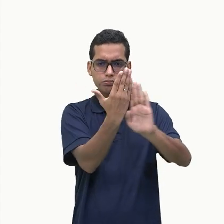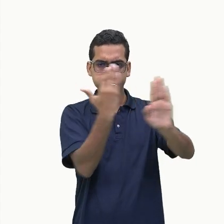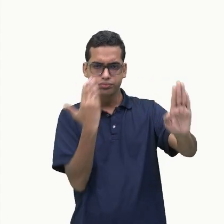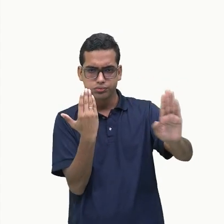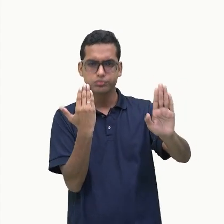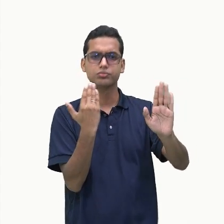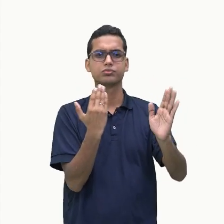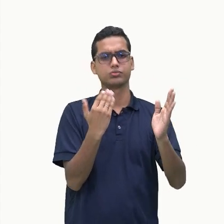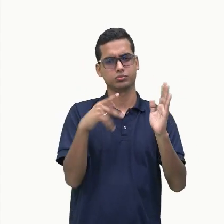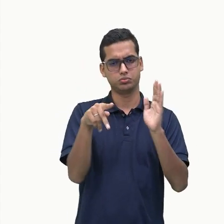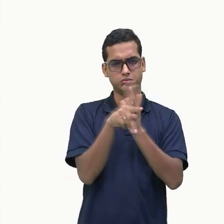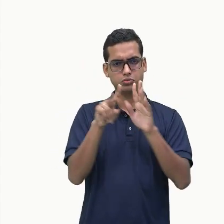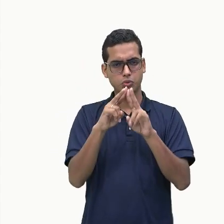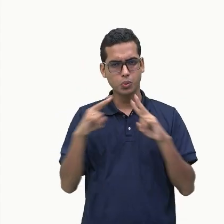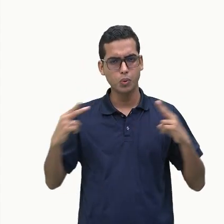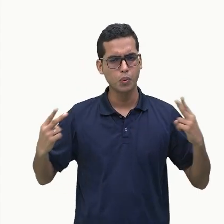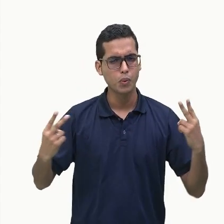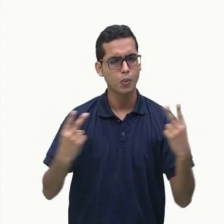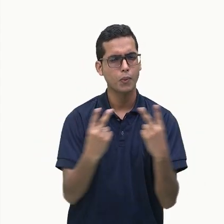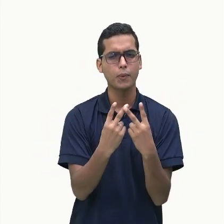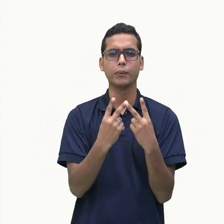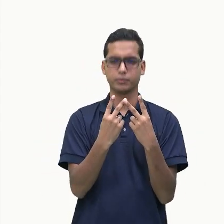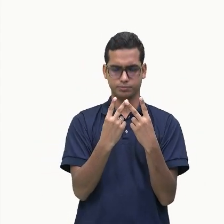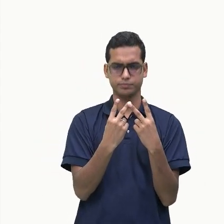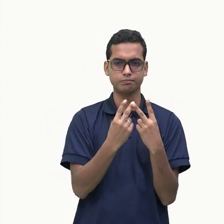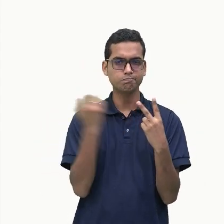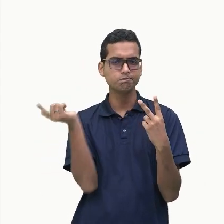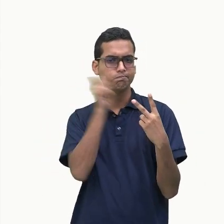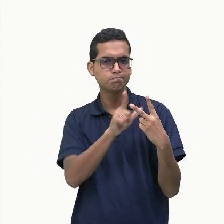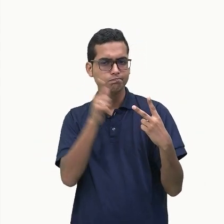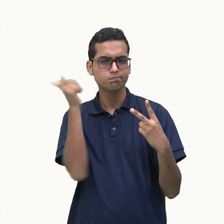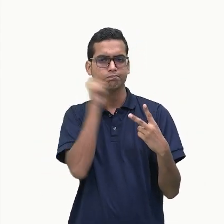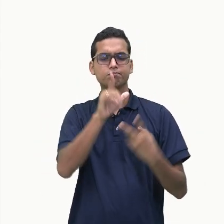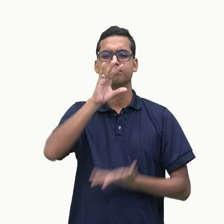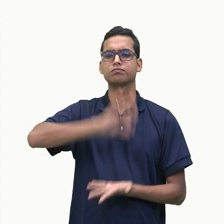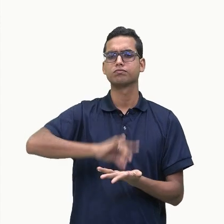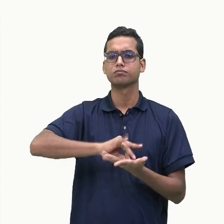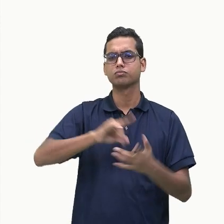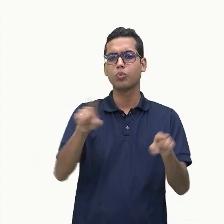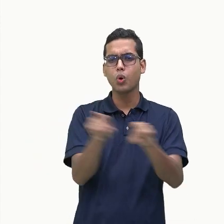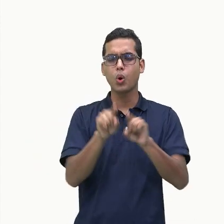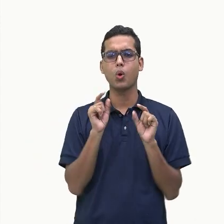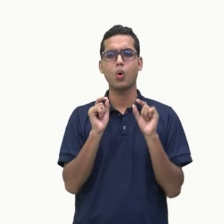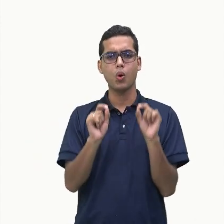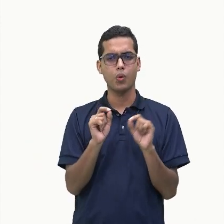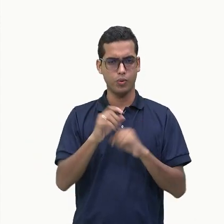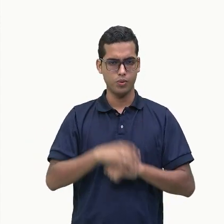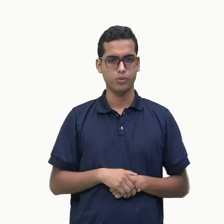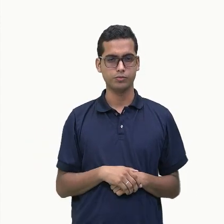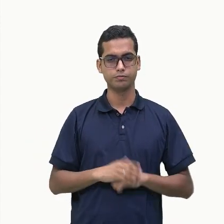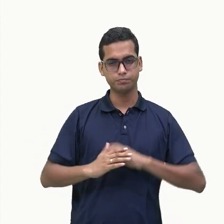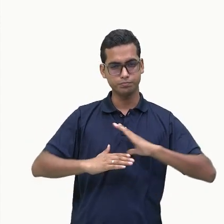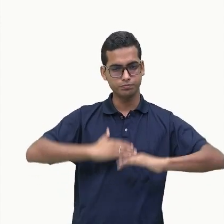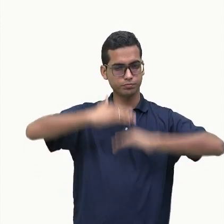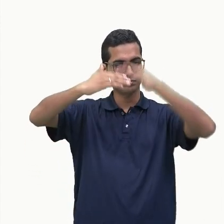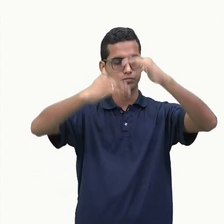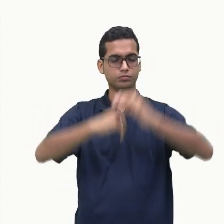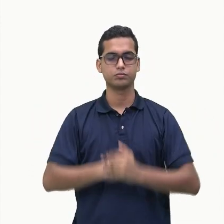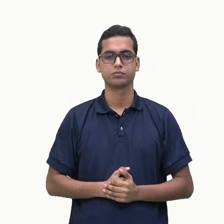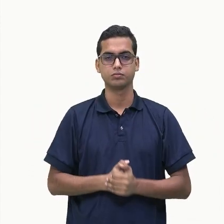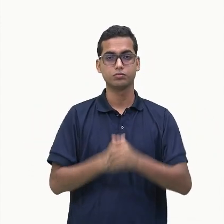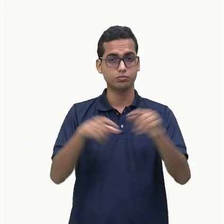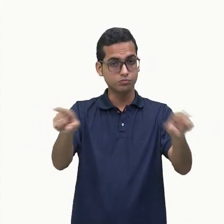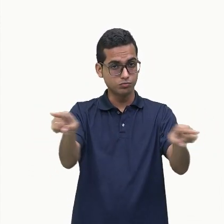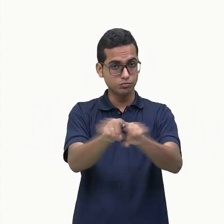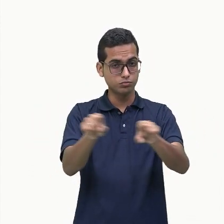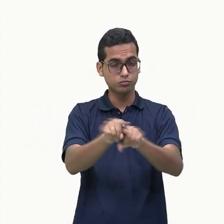das artes de Apolodoro sobreviveu ao tempo, mas é possível, tá,